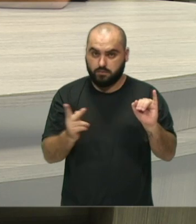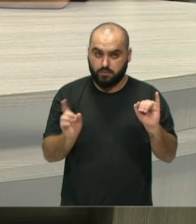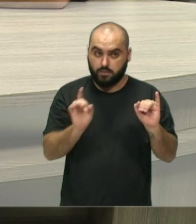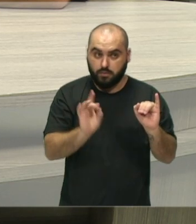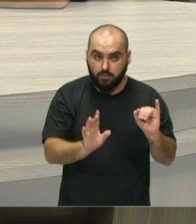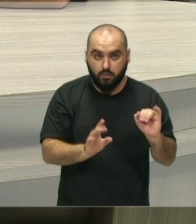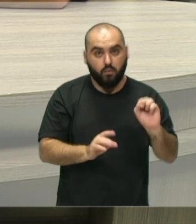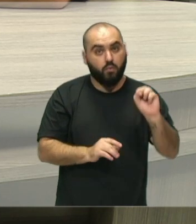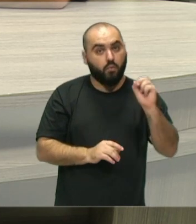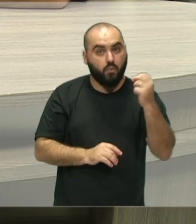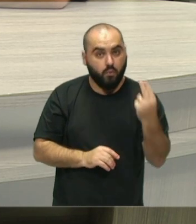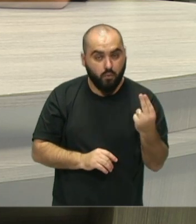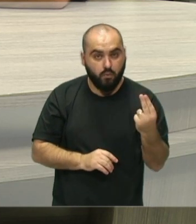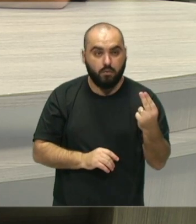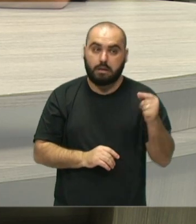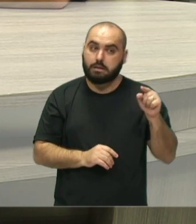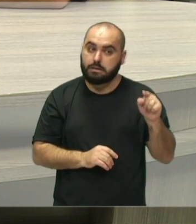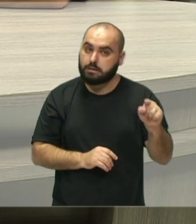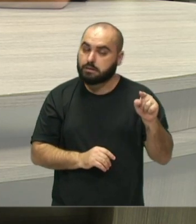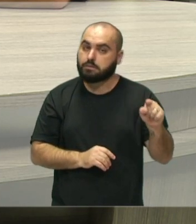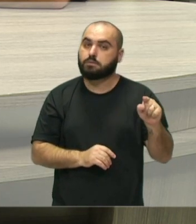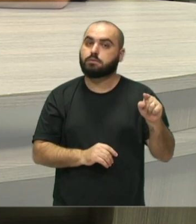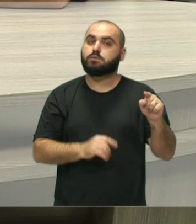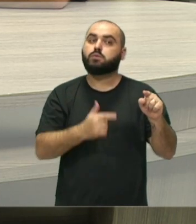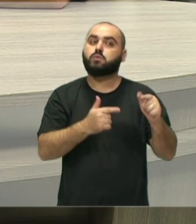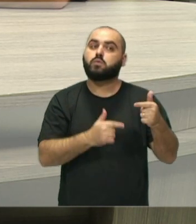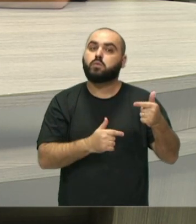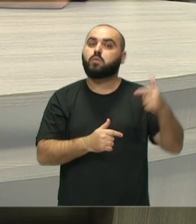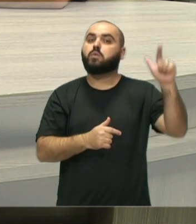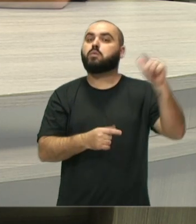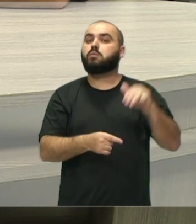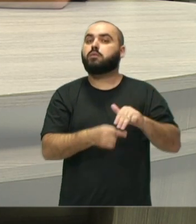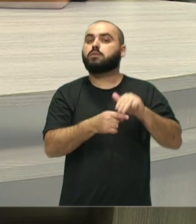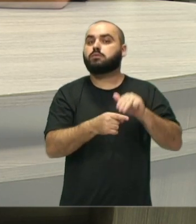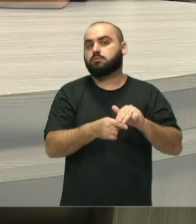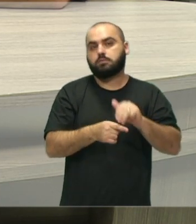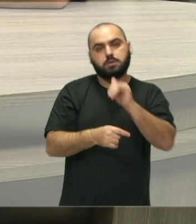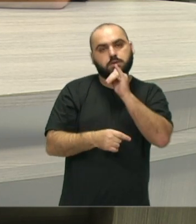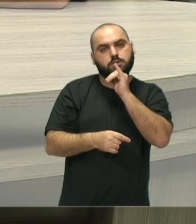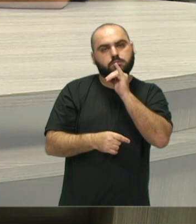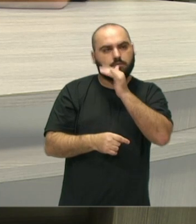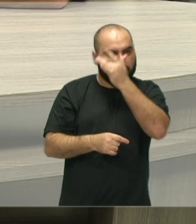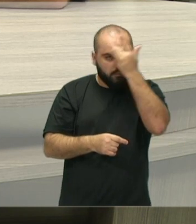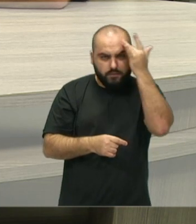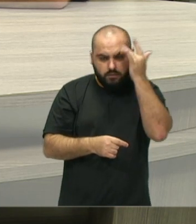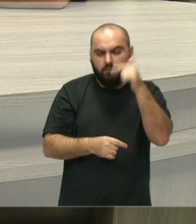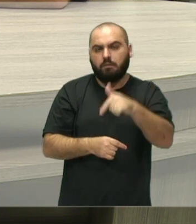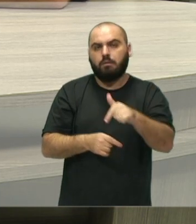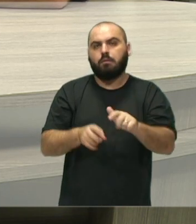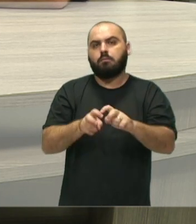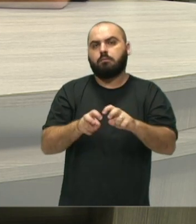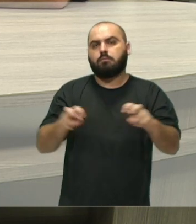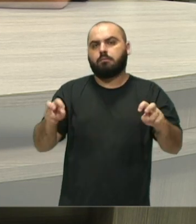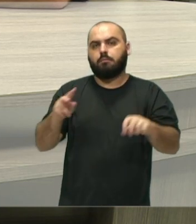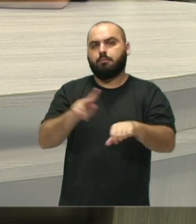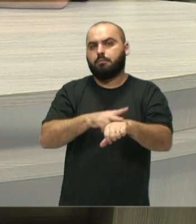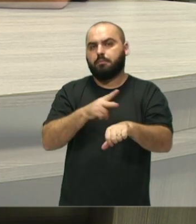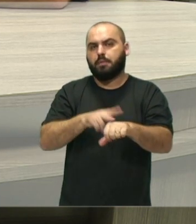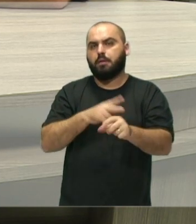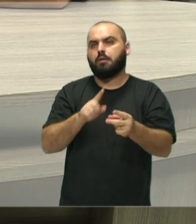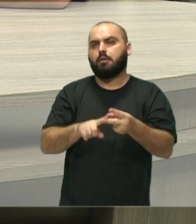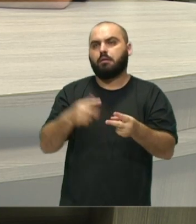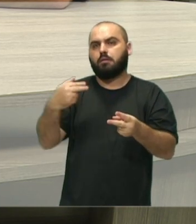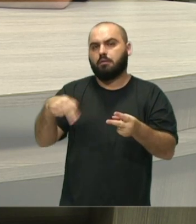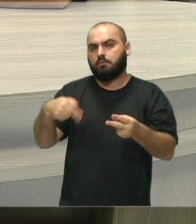Balneário? Ou isso é extensível também para os outros municípios, principalmente o pessoal da Orla aqui, né? Que é Penha,